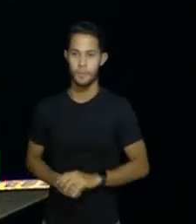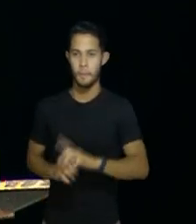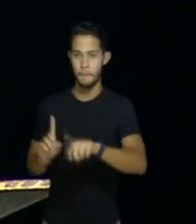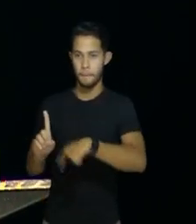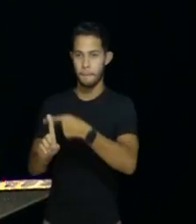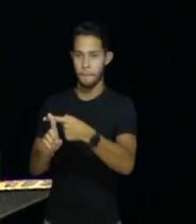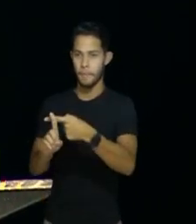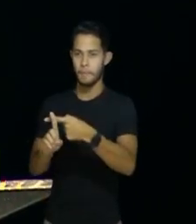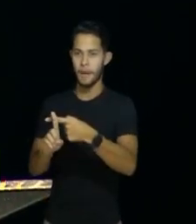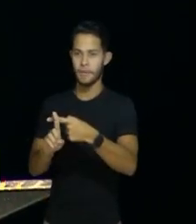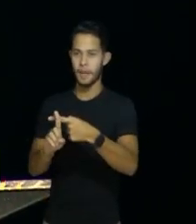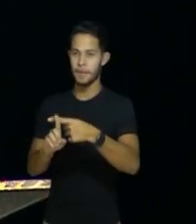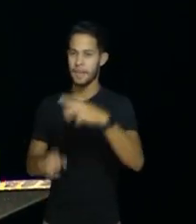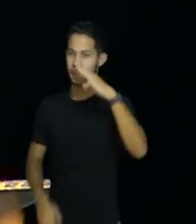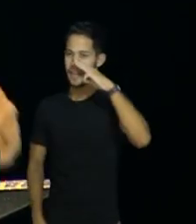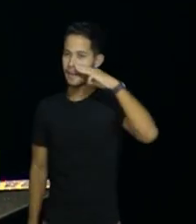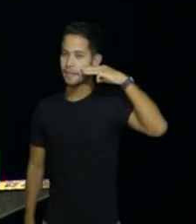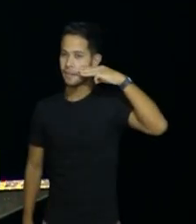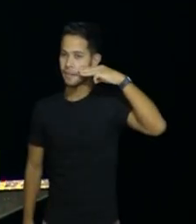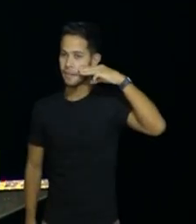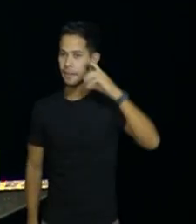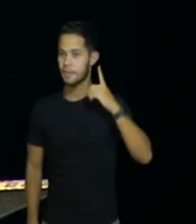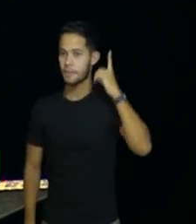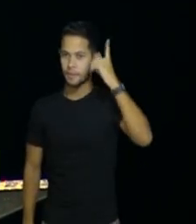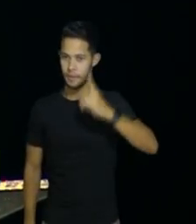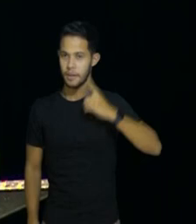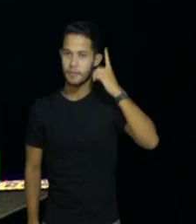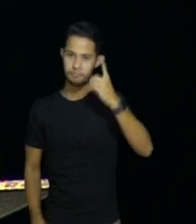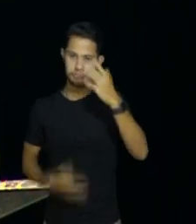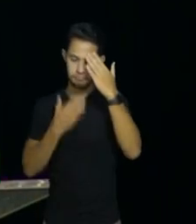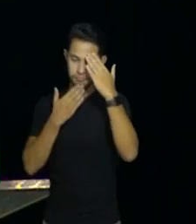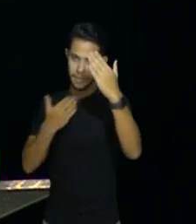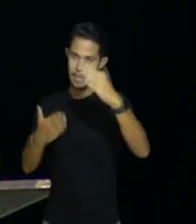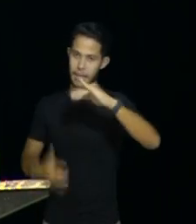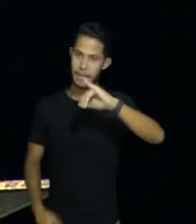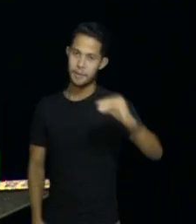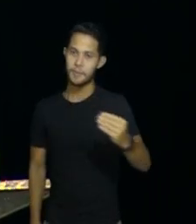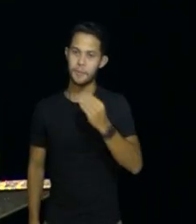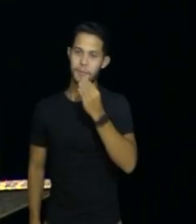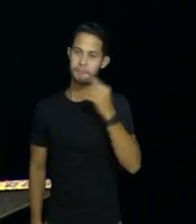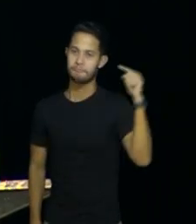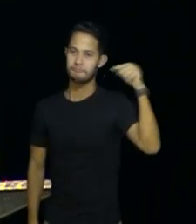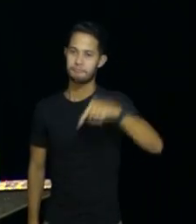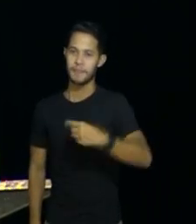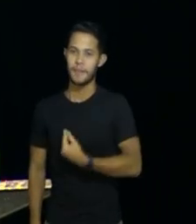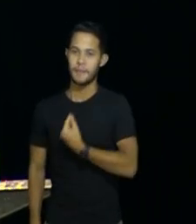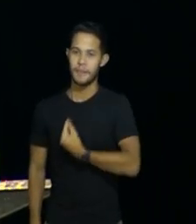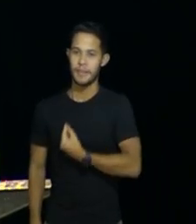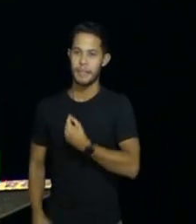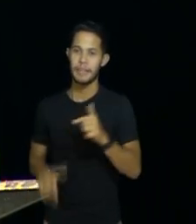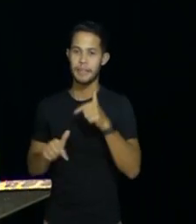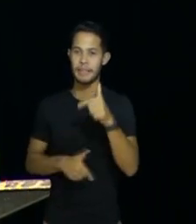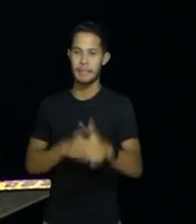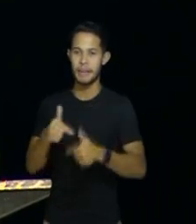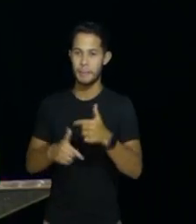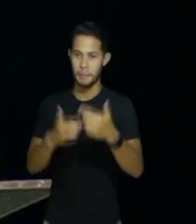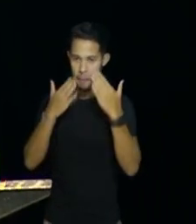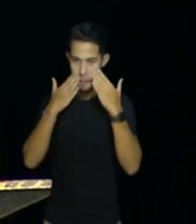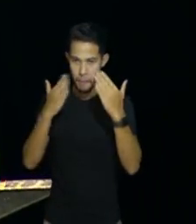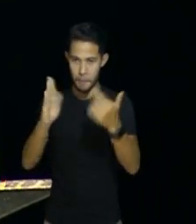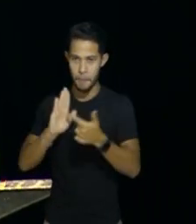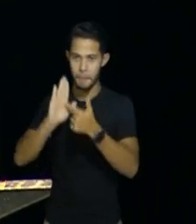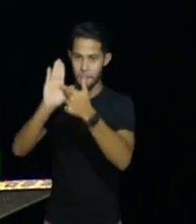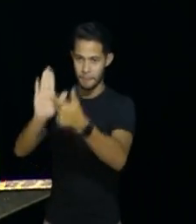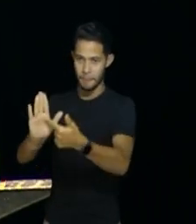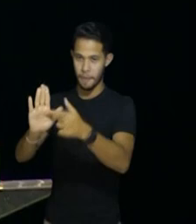também, agradecer por essa oportunidade de estarmos aqui apresentando um pouco do trabalho da OMEBLU, que é o Conselho